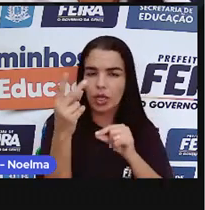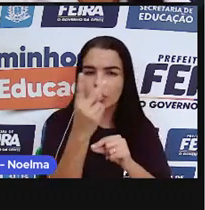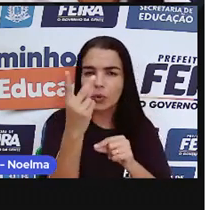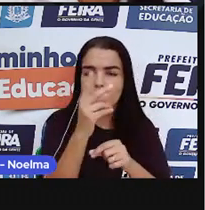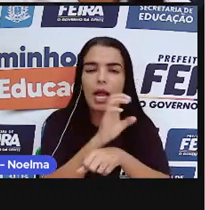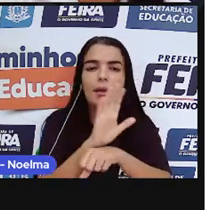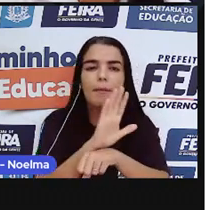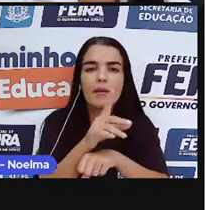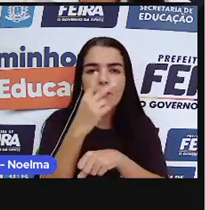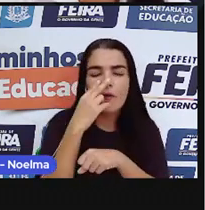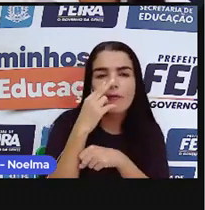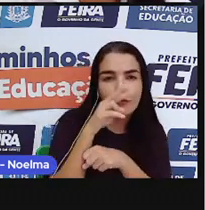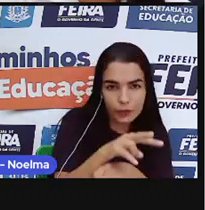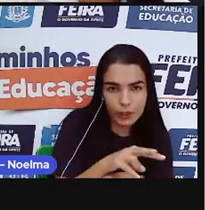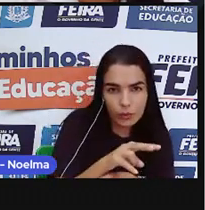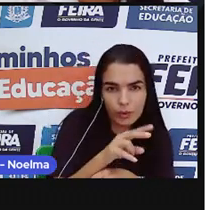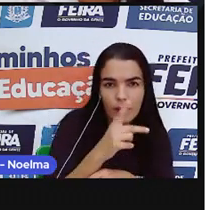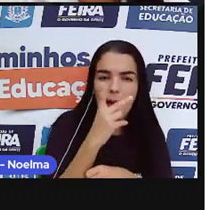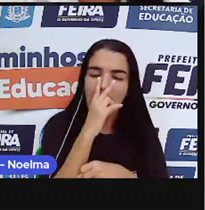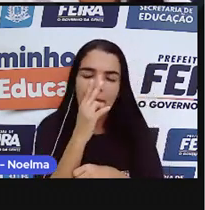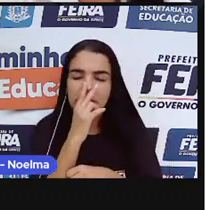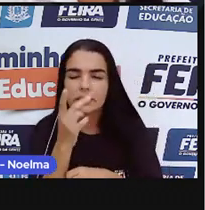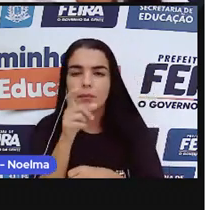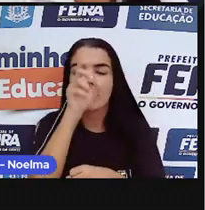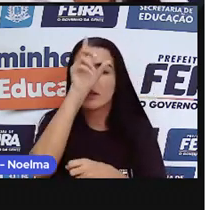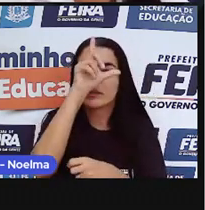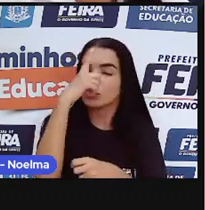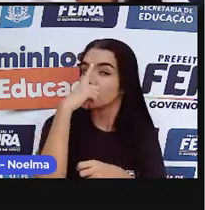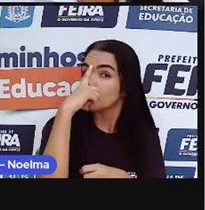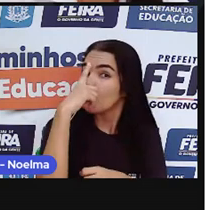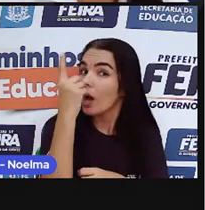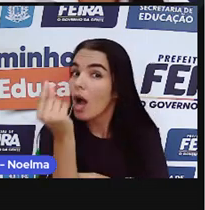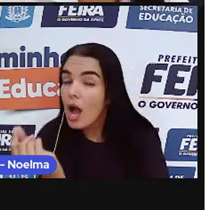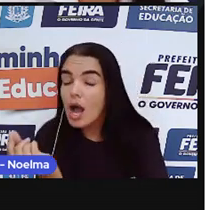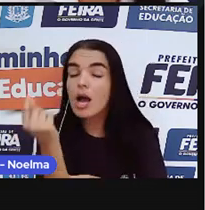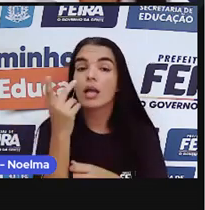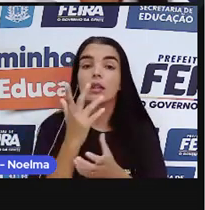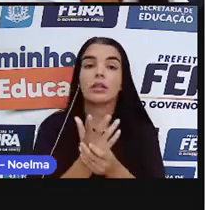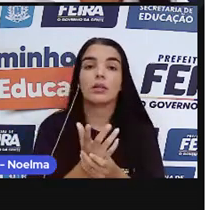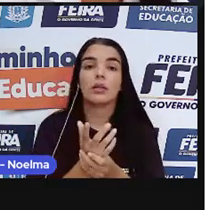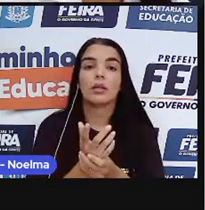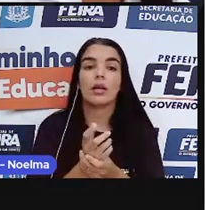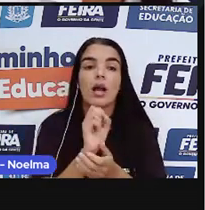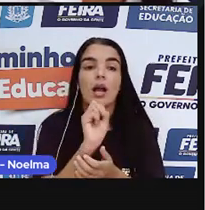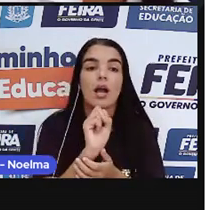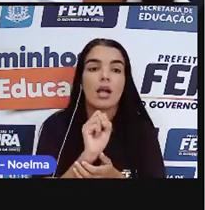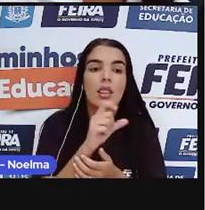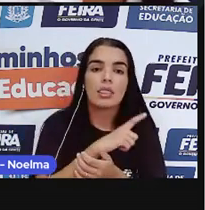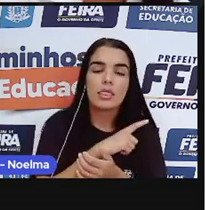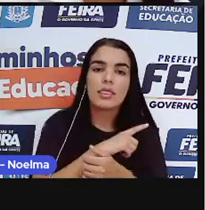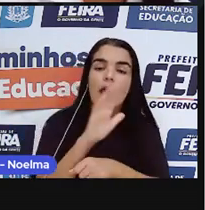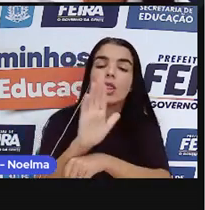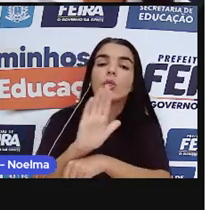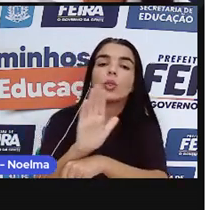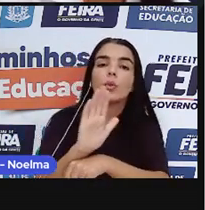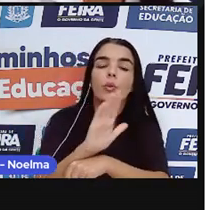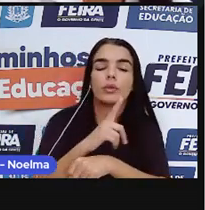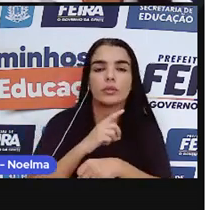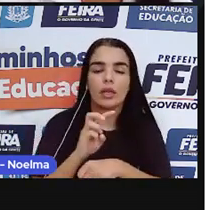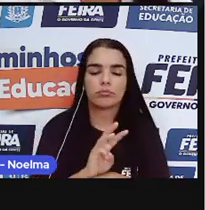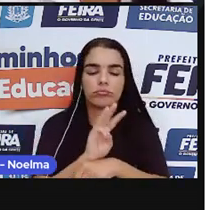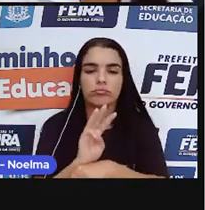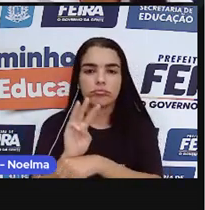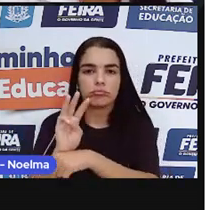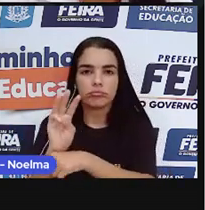a Pro colocou para vocês, a Amazônia, tá? Quem quiser assistir o vídeo à parte, está lá no bloquinho de vocês,